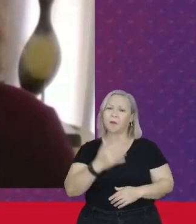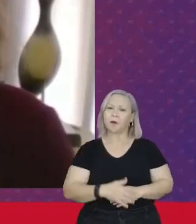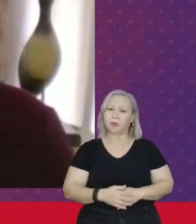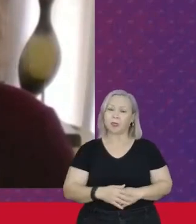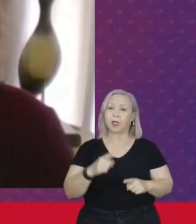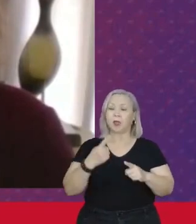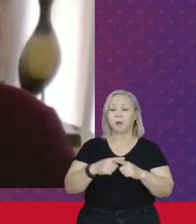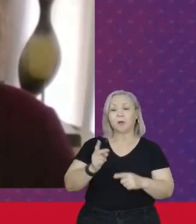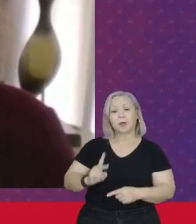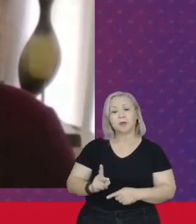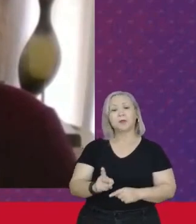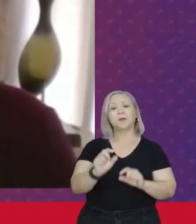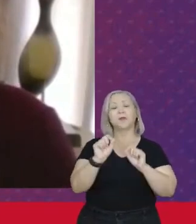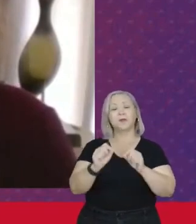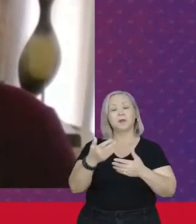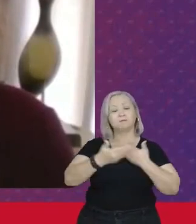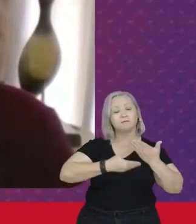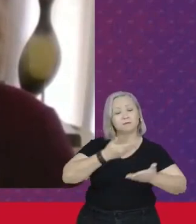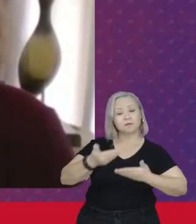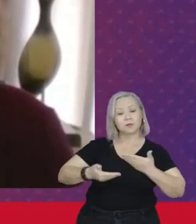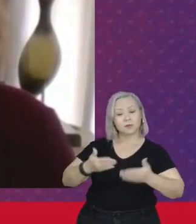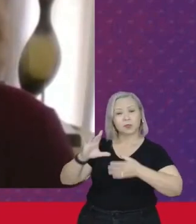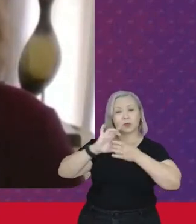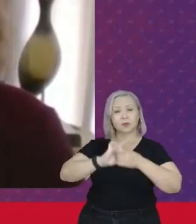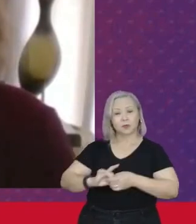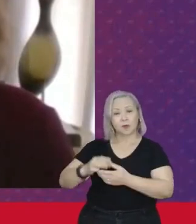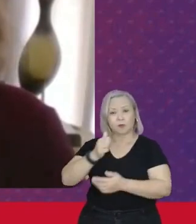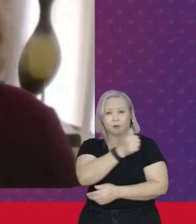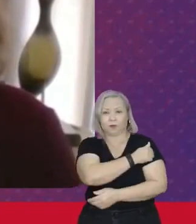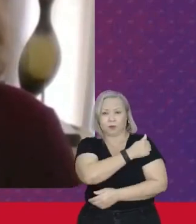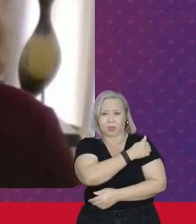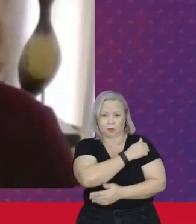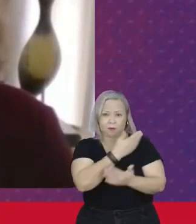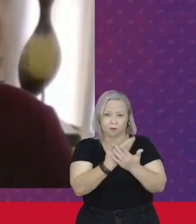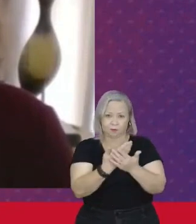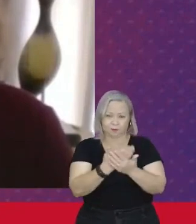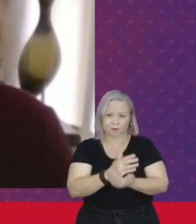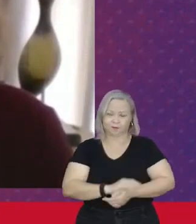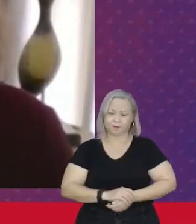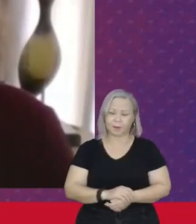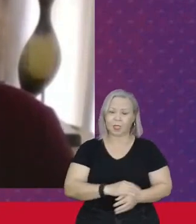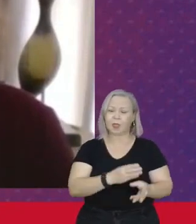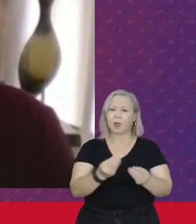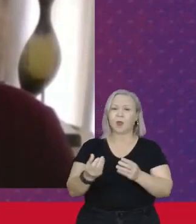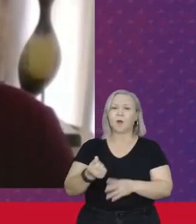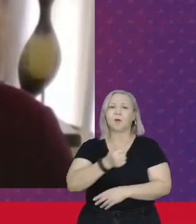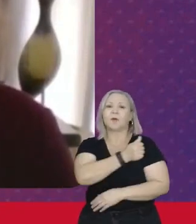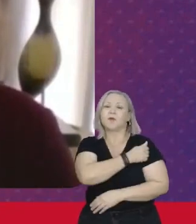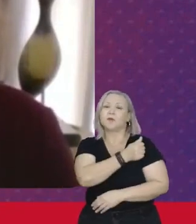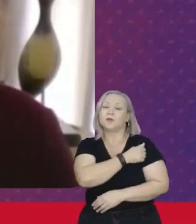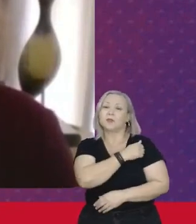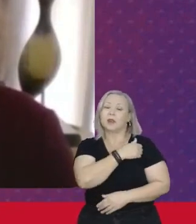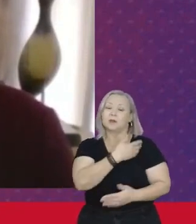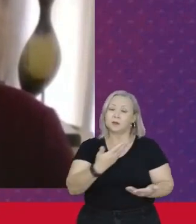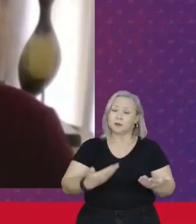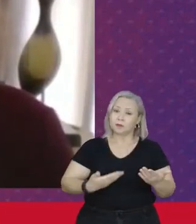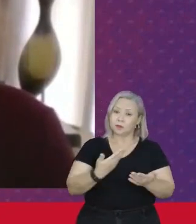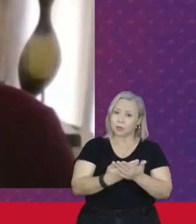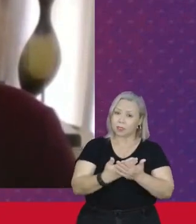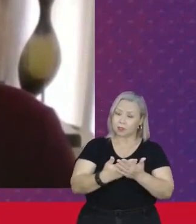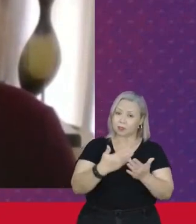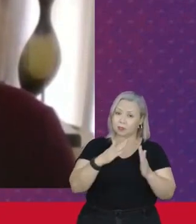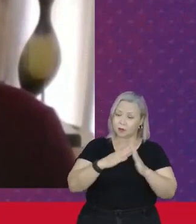nós mantivemos o vínculo com os nossos estudantes. Para muitos estudantes da escola pública, a escola é o